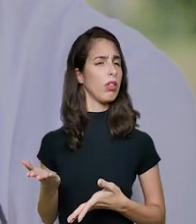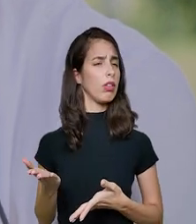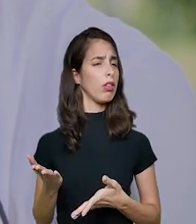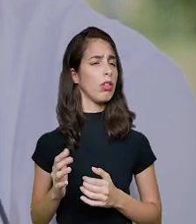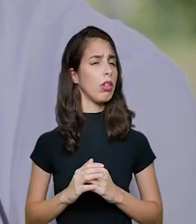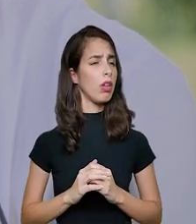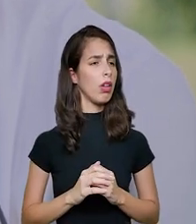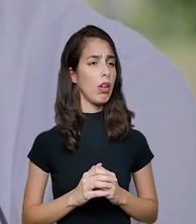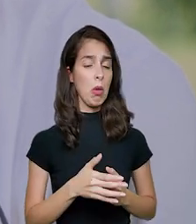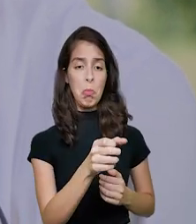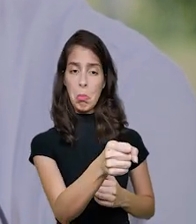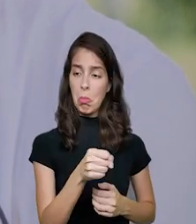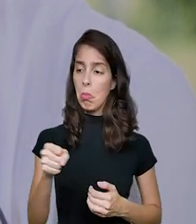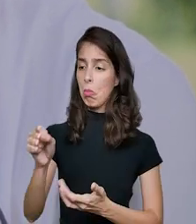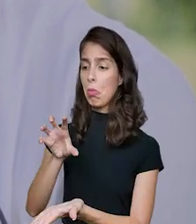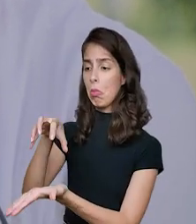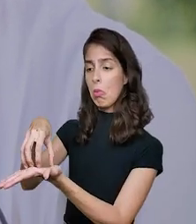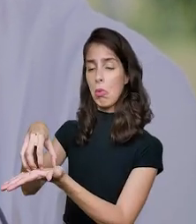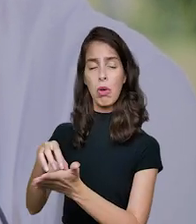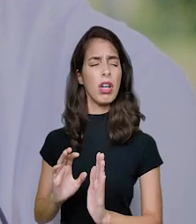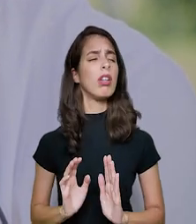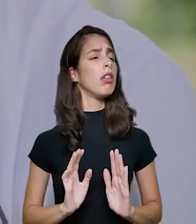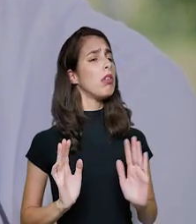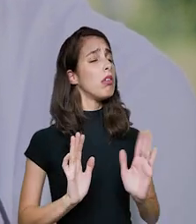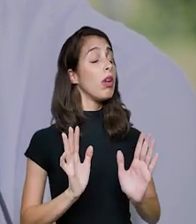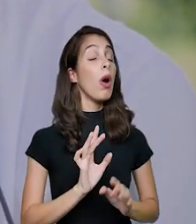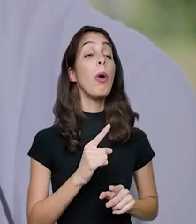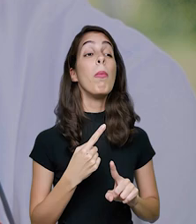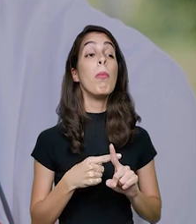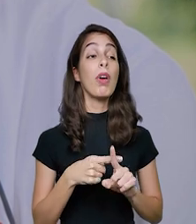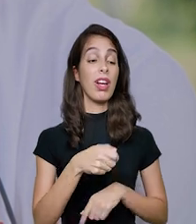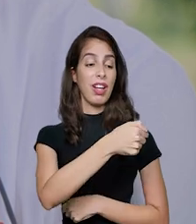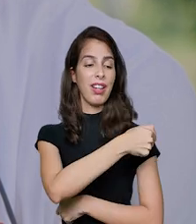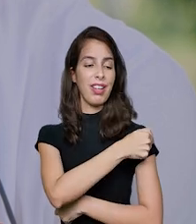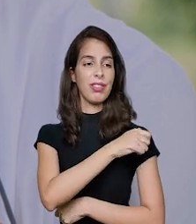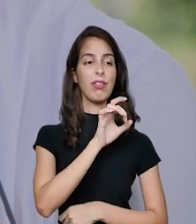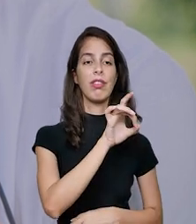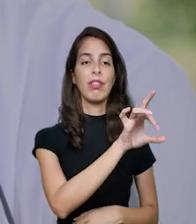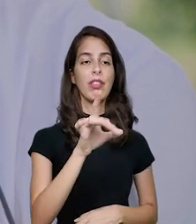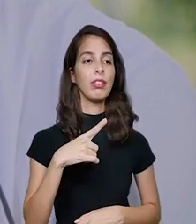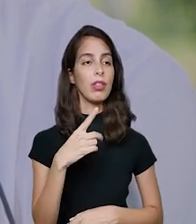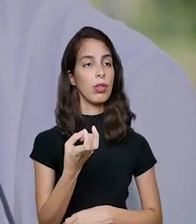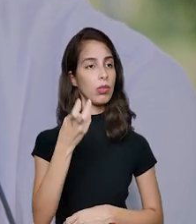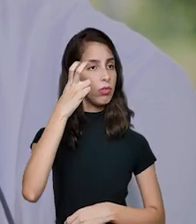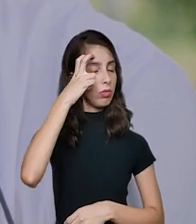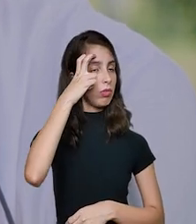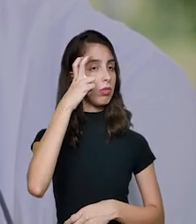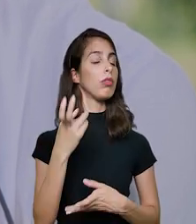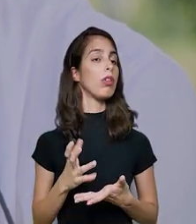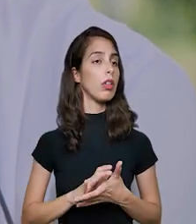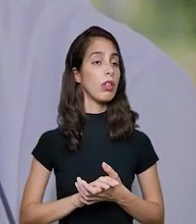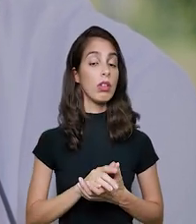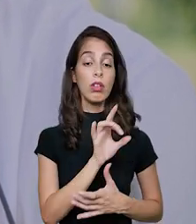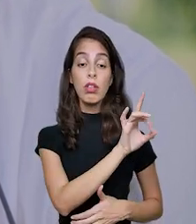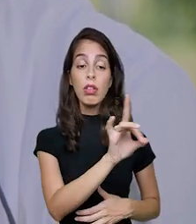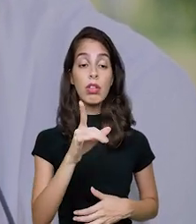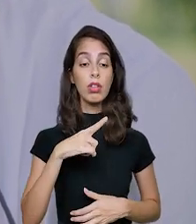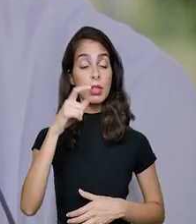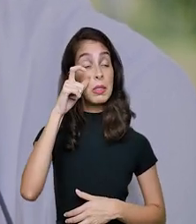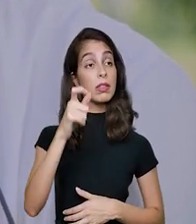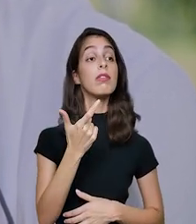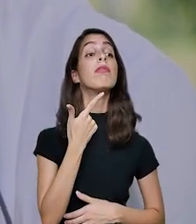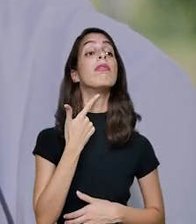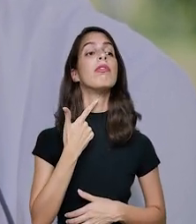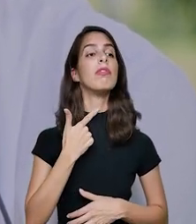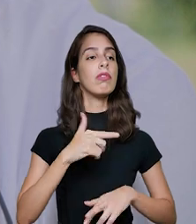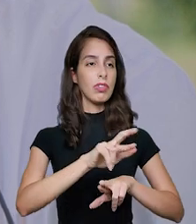funcionário e tal né Cada uma empresa tem lá a sua cultura eh porque a gente precisa nós precisamos ser uma instituição